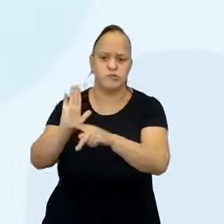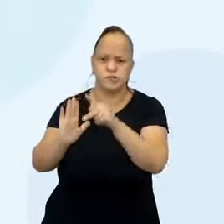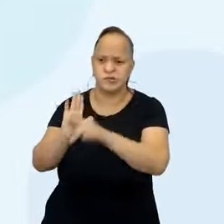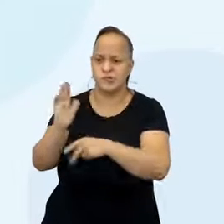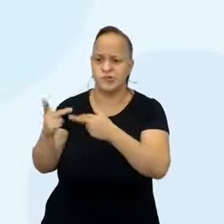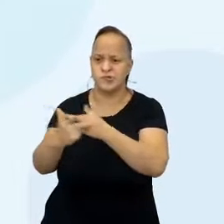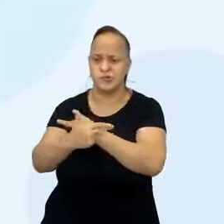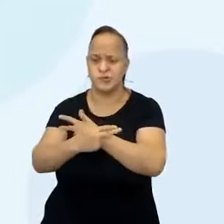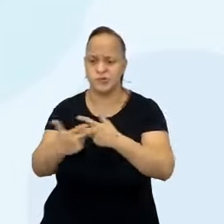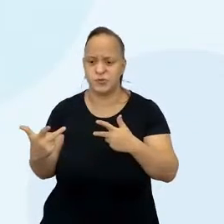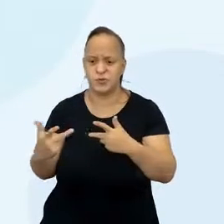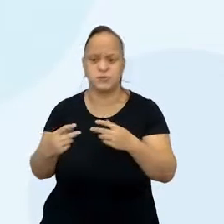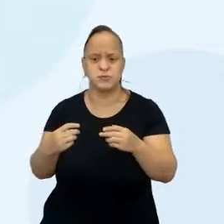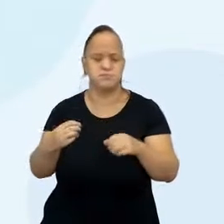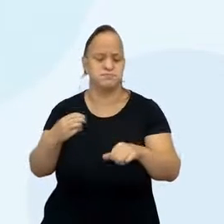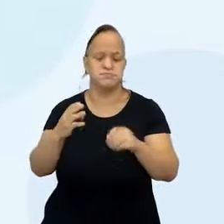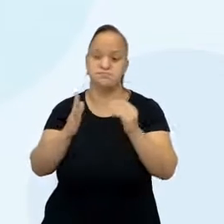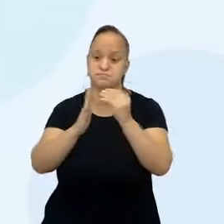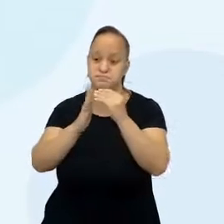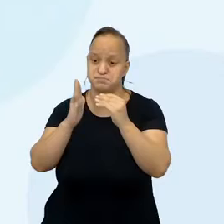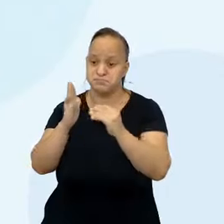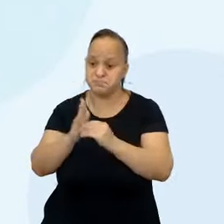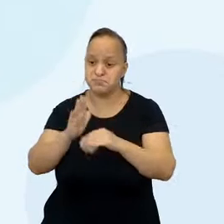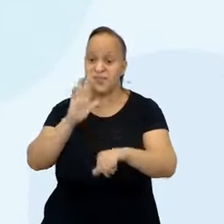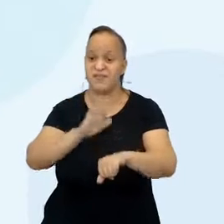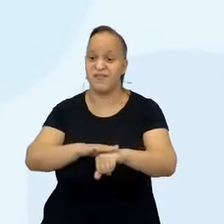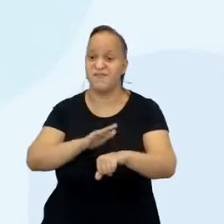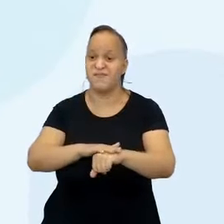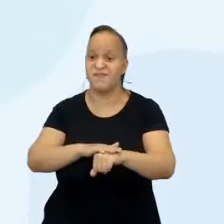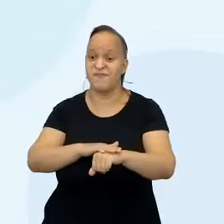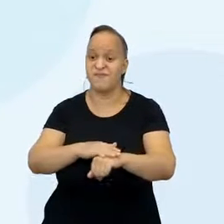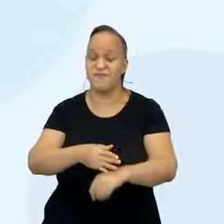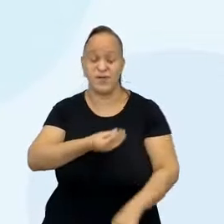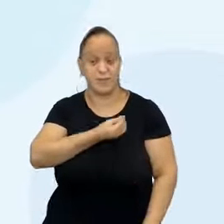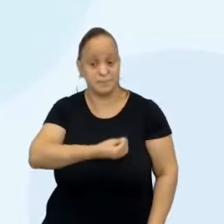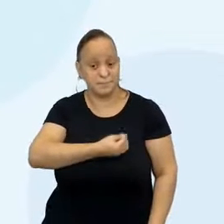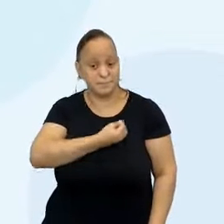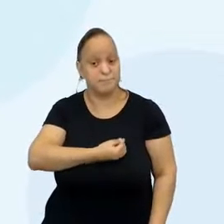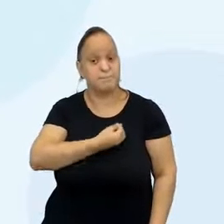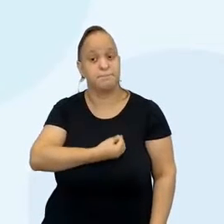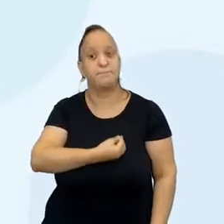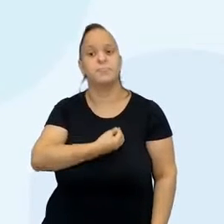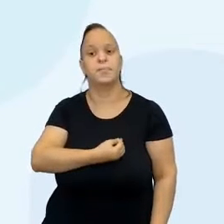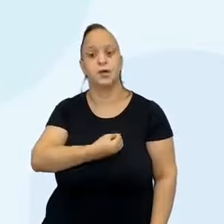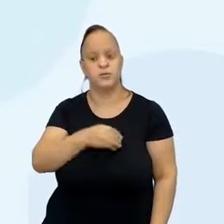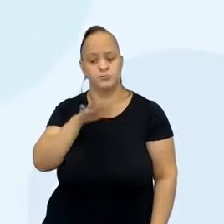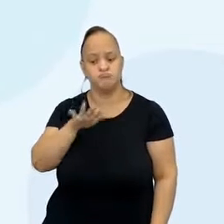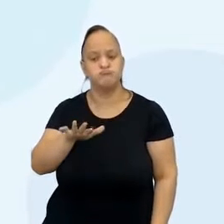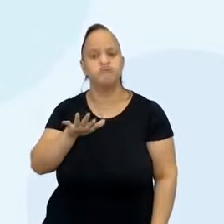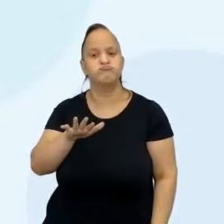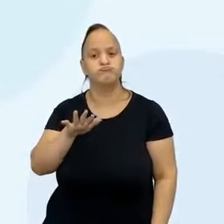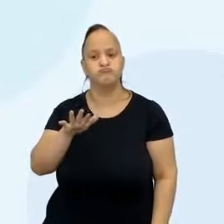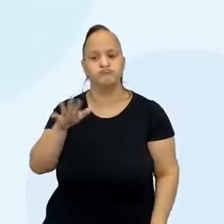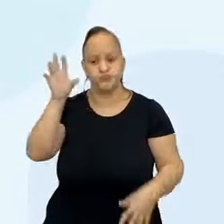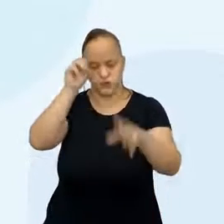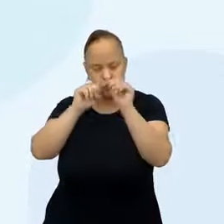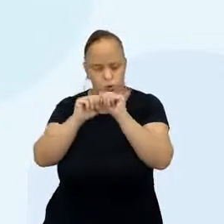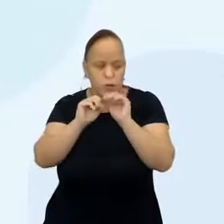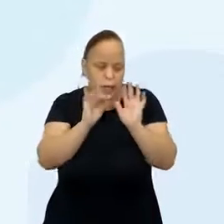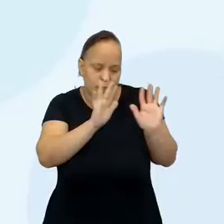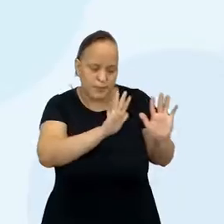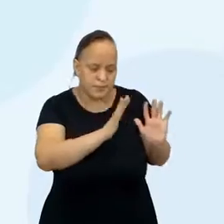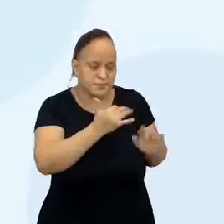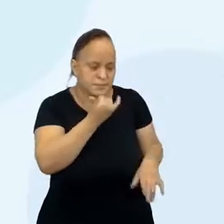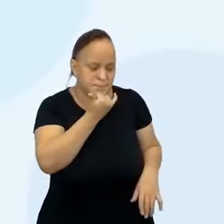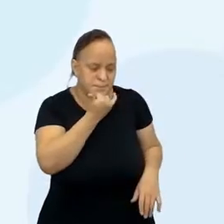metodologia ativa esteja presente dentro desse momento de aprendizagem, né? Pois não? Desculpa, imagina. E